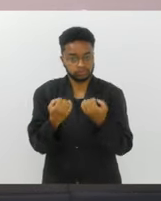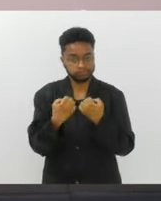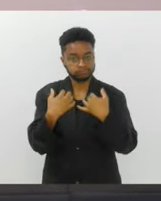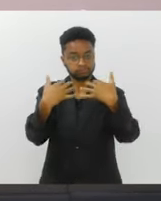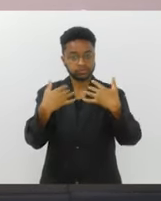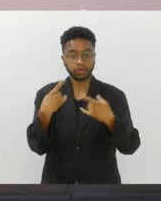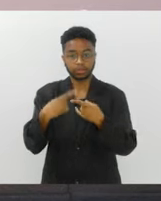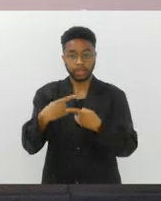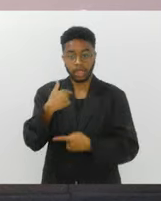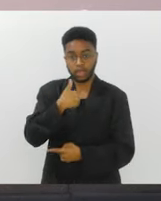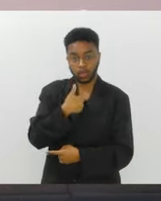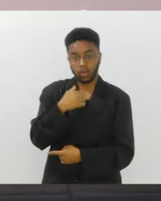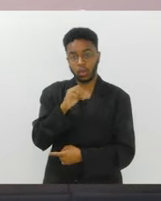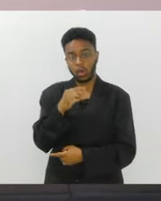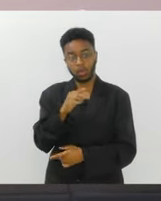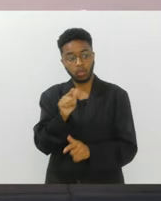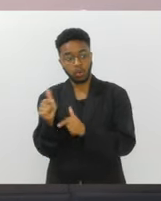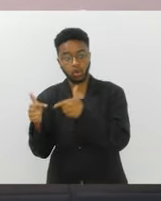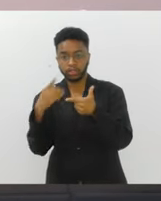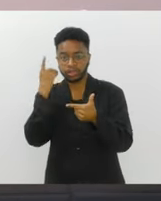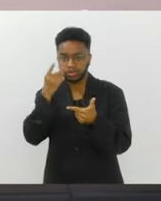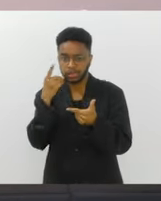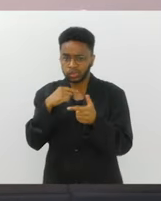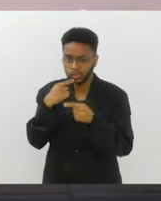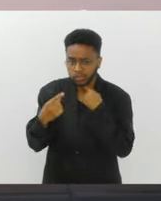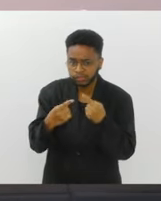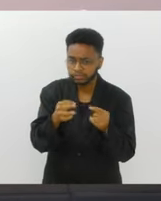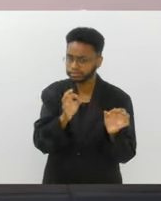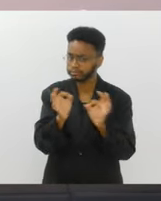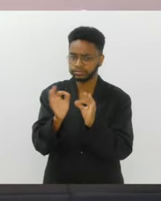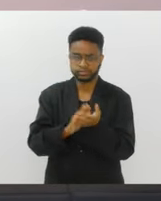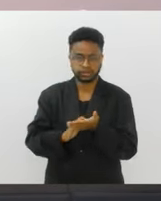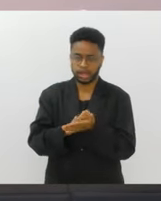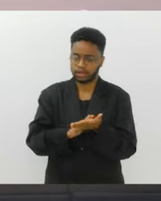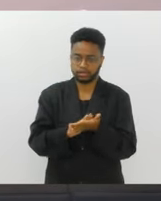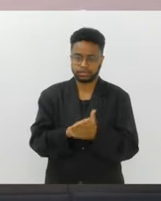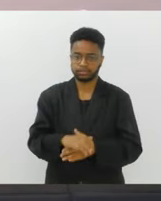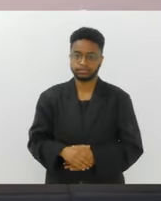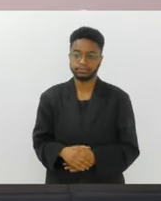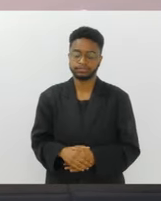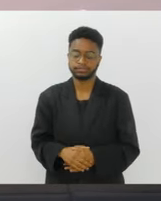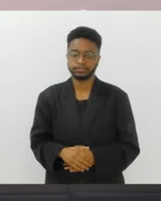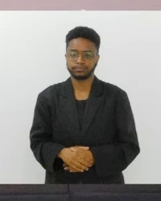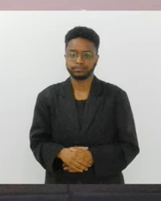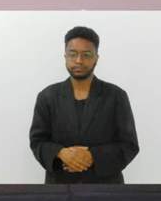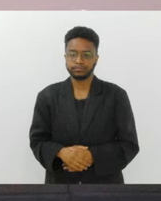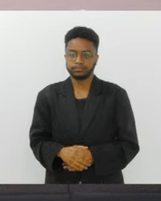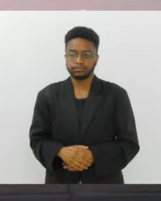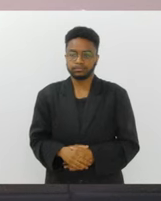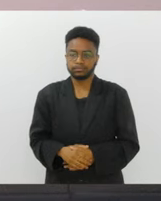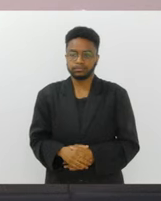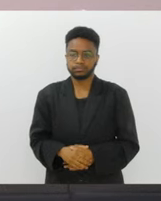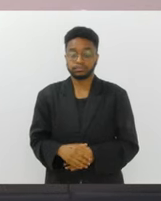nenhum deputado aqui da mesa que tenha dúvida sobre isso. Dito isso,